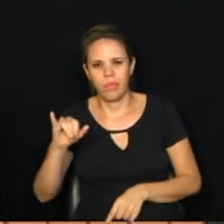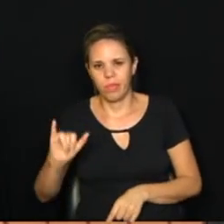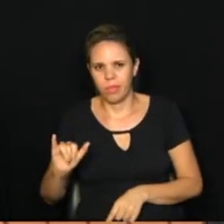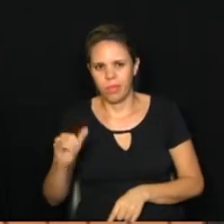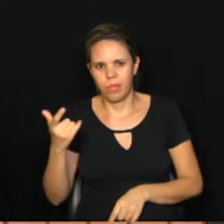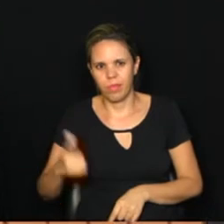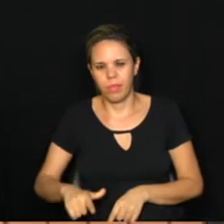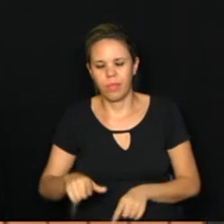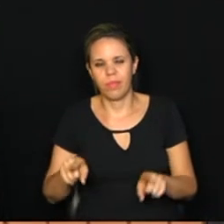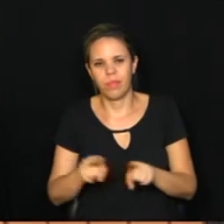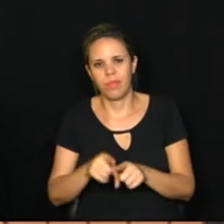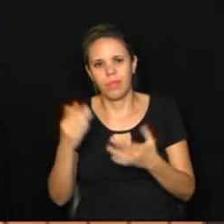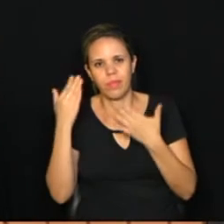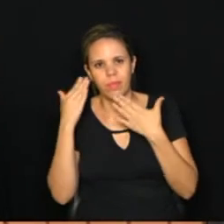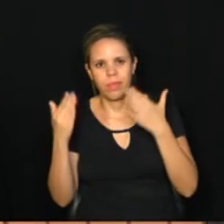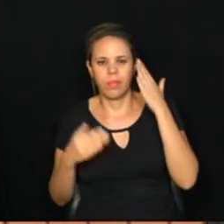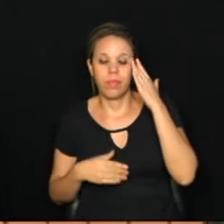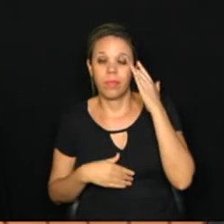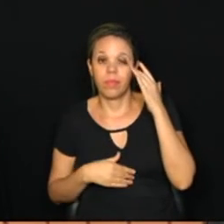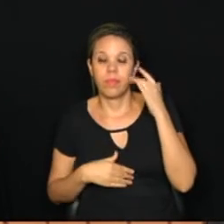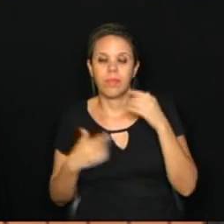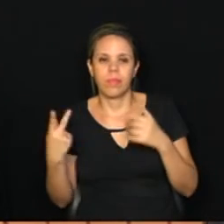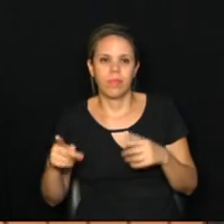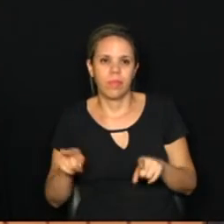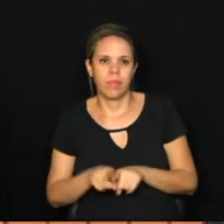uma vez também agradecer aí pela sua